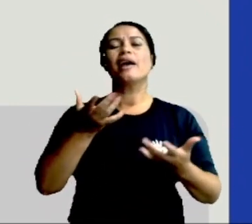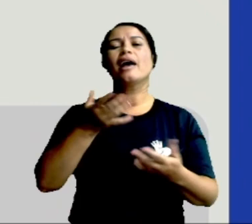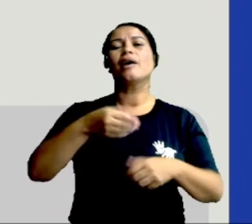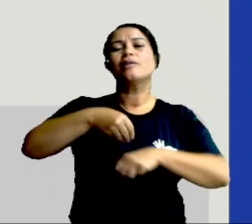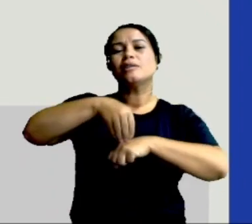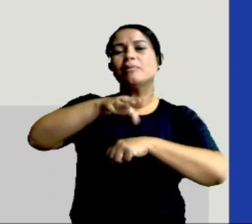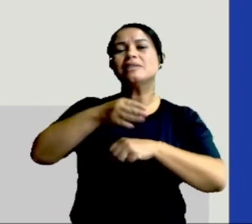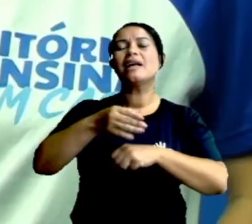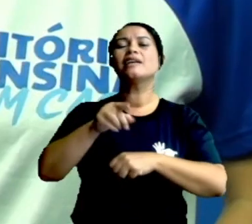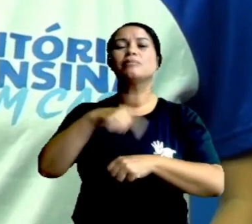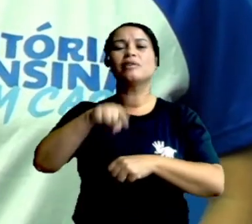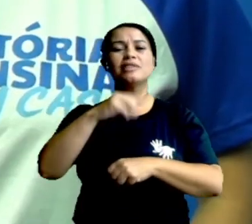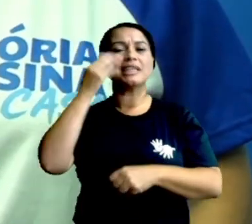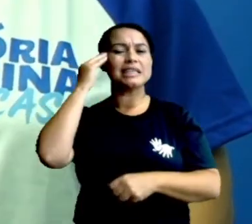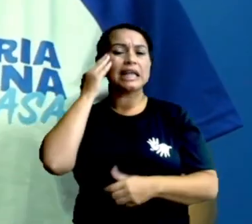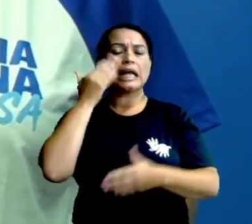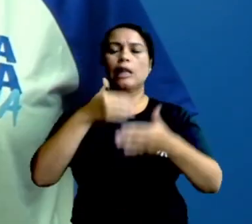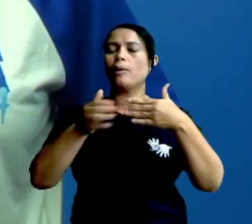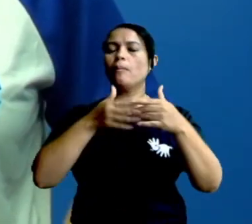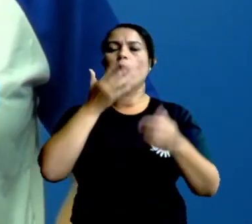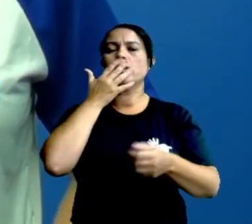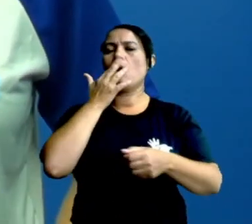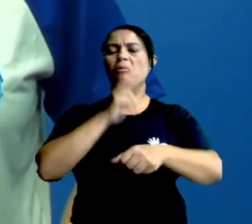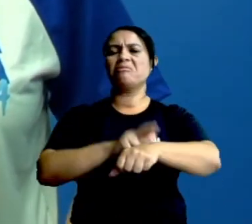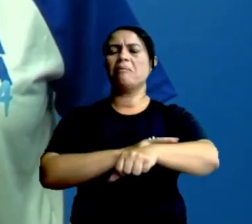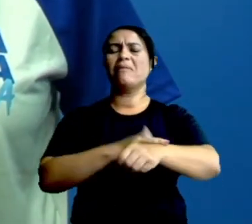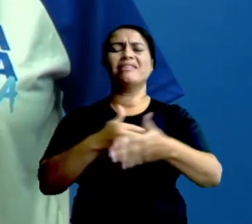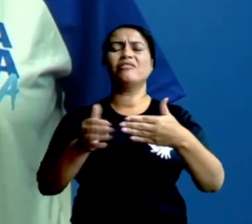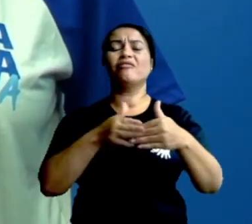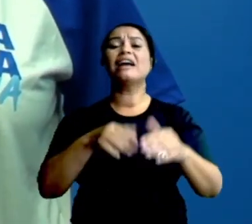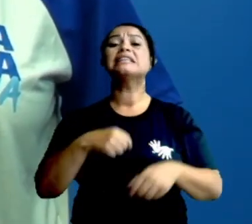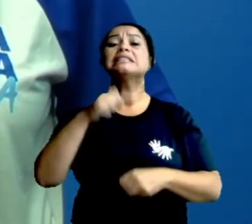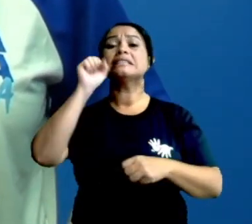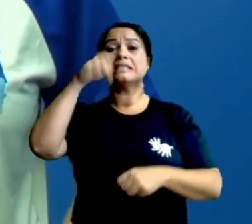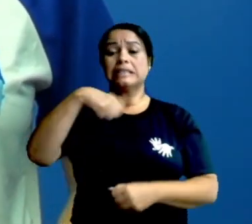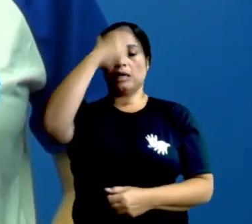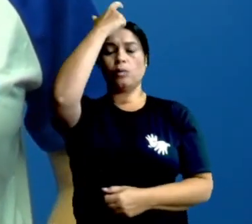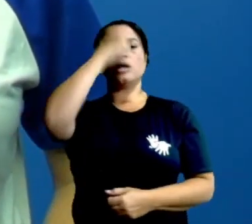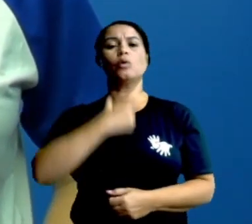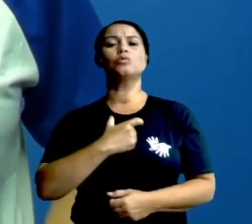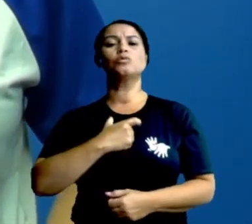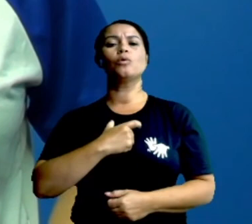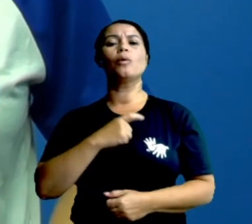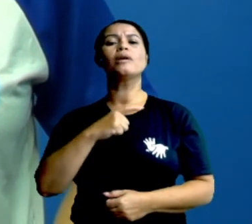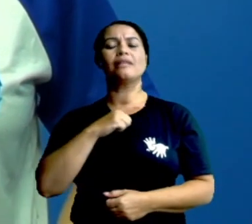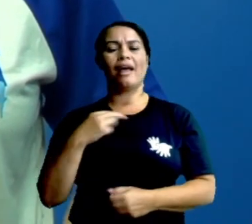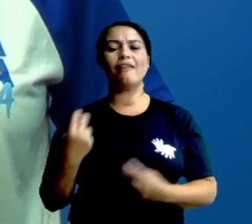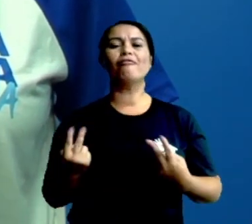deixar essa mensagem para vocês, que não importa a cor da pele, e sim o que você é e quem